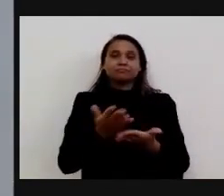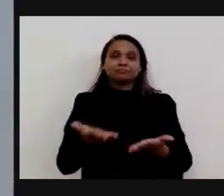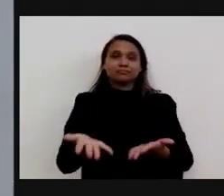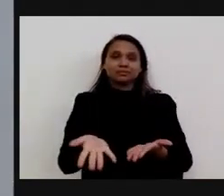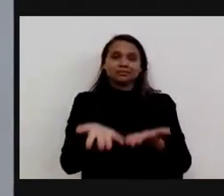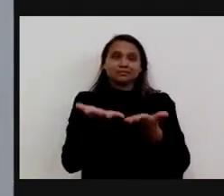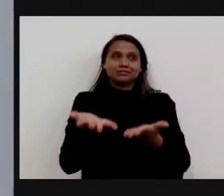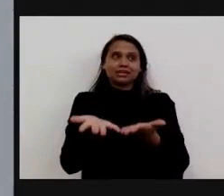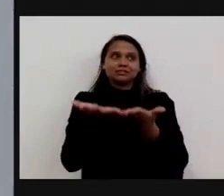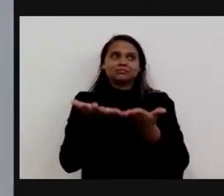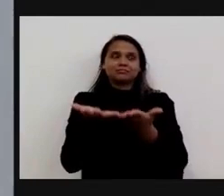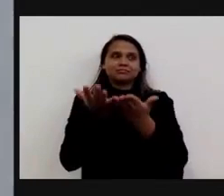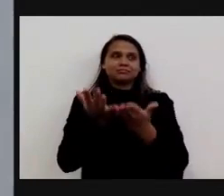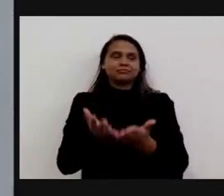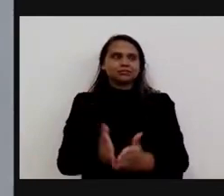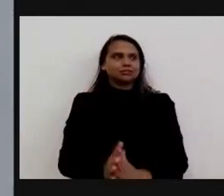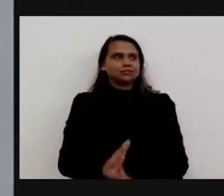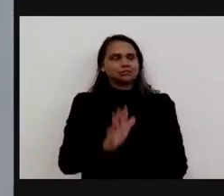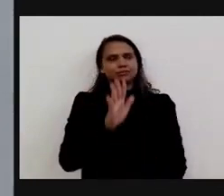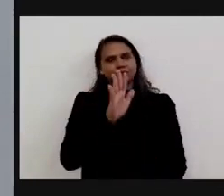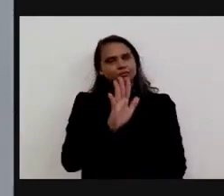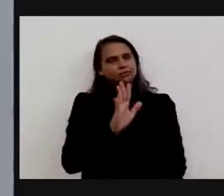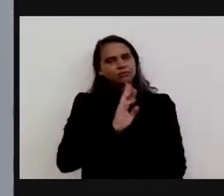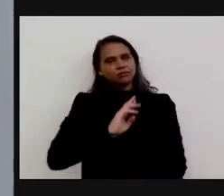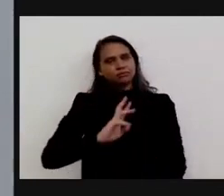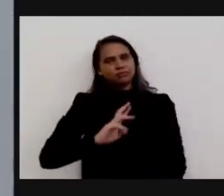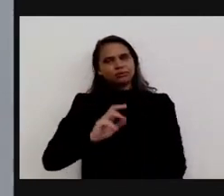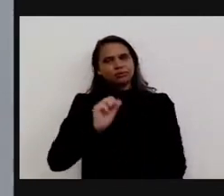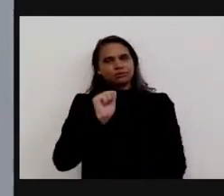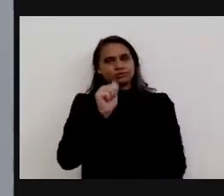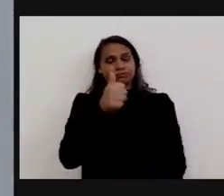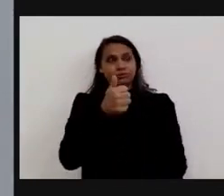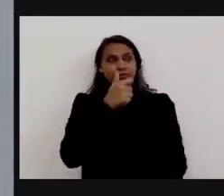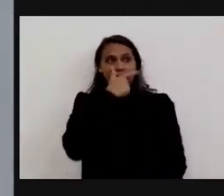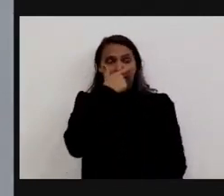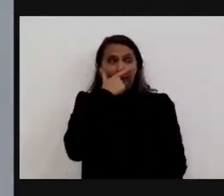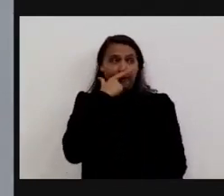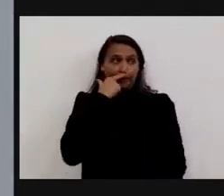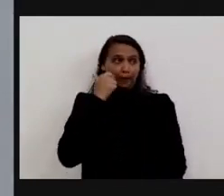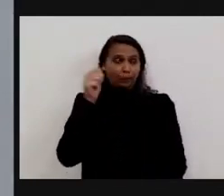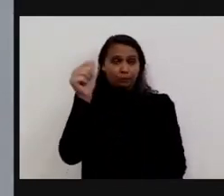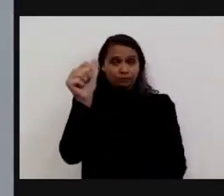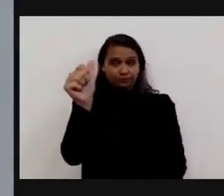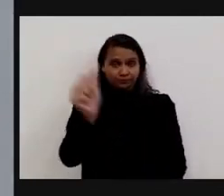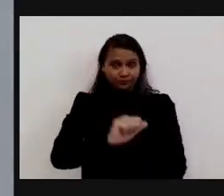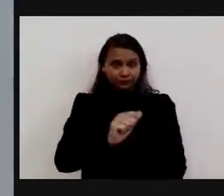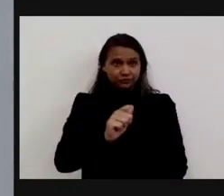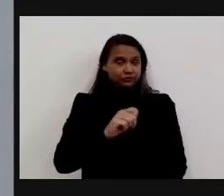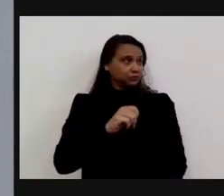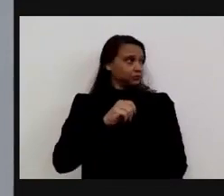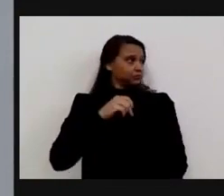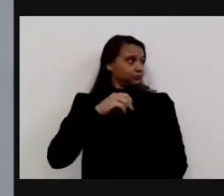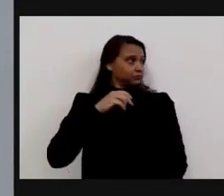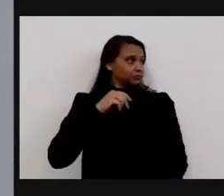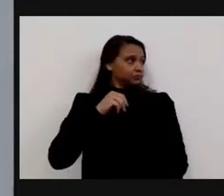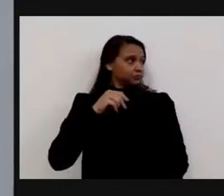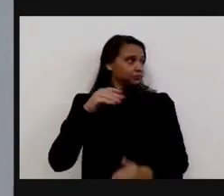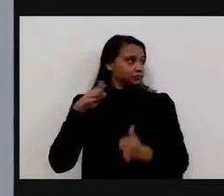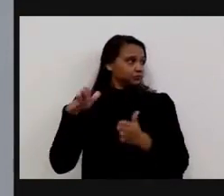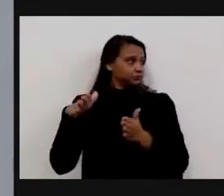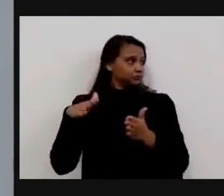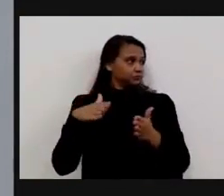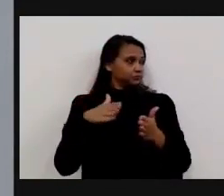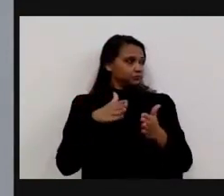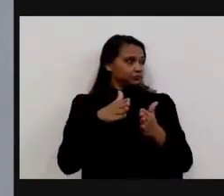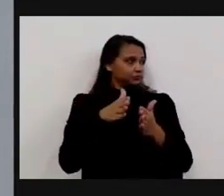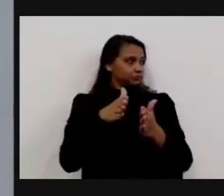né agora a recordista não é tudo bem A recordista é passar no corredor por alguém e perguntar como é que você tá que que você me responde